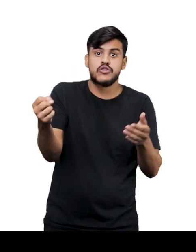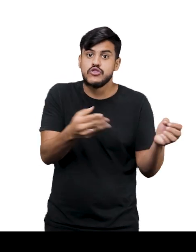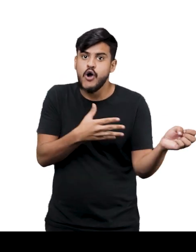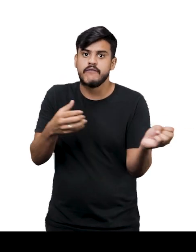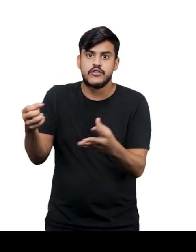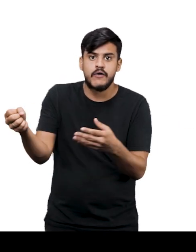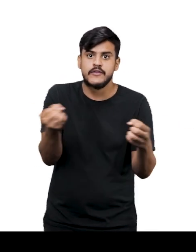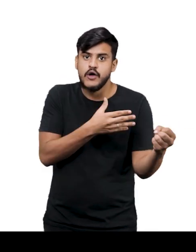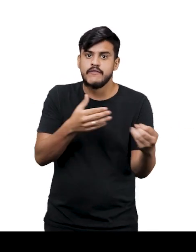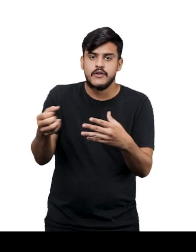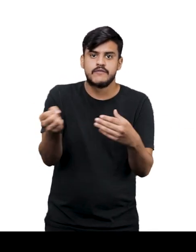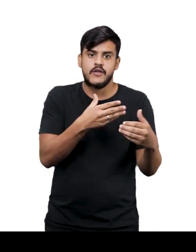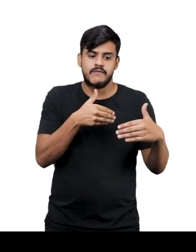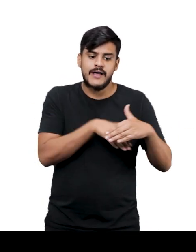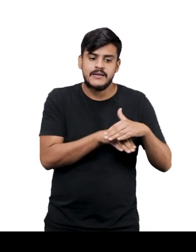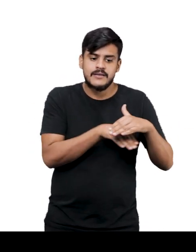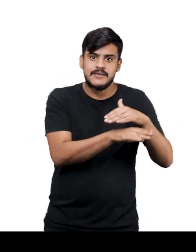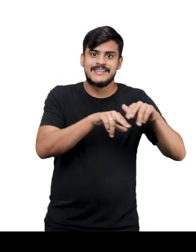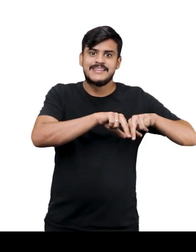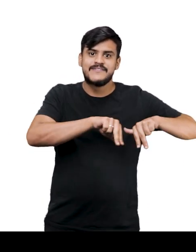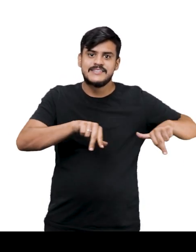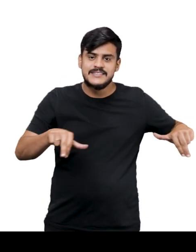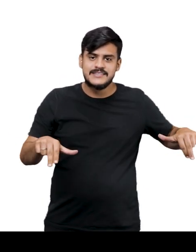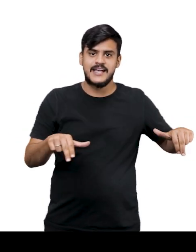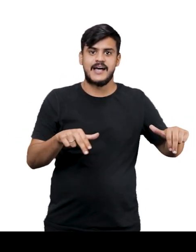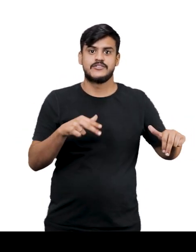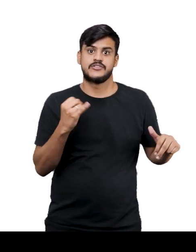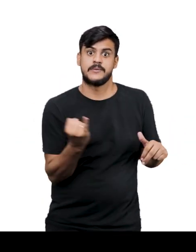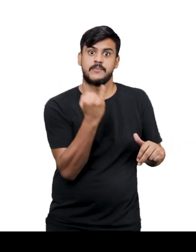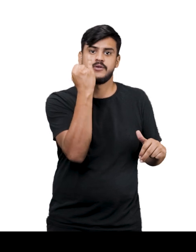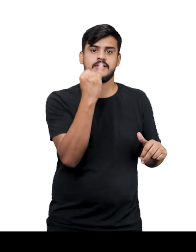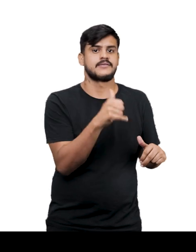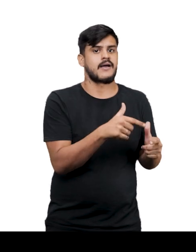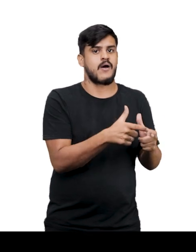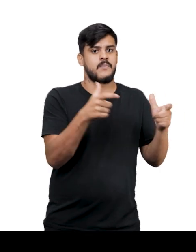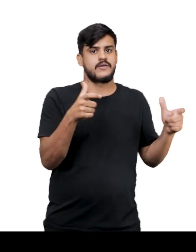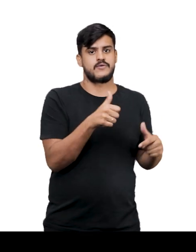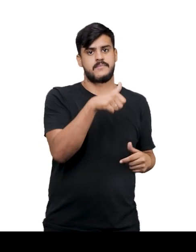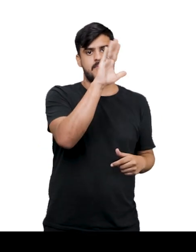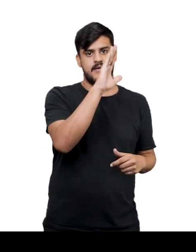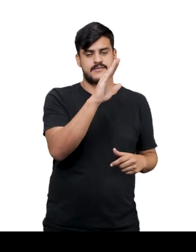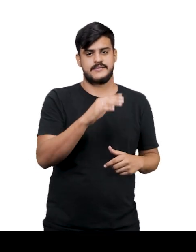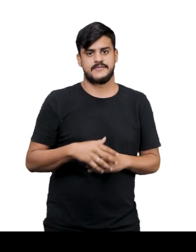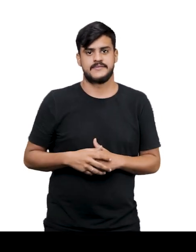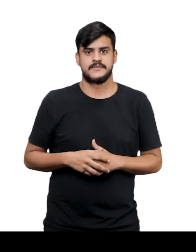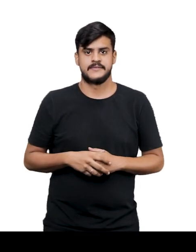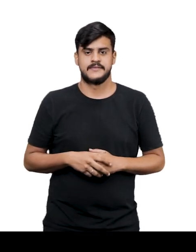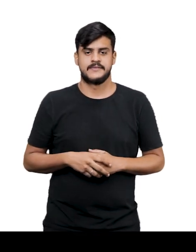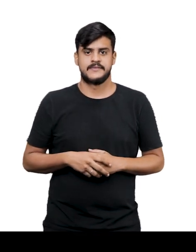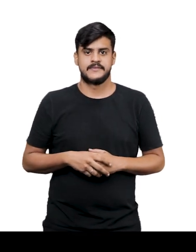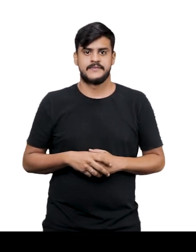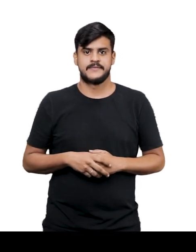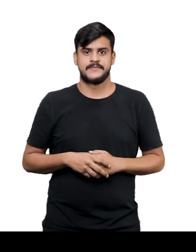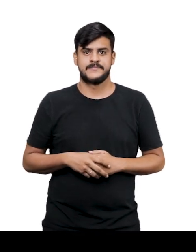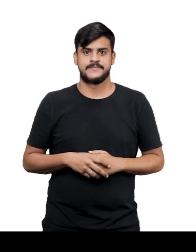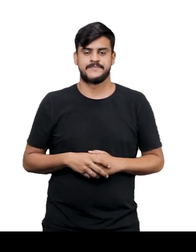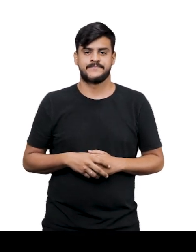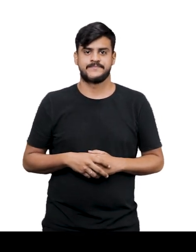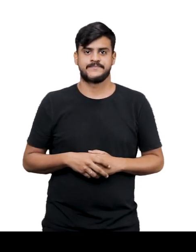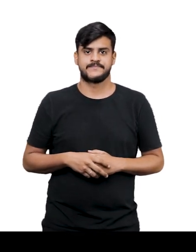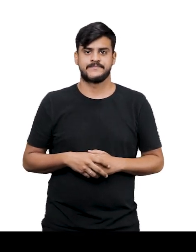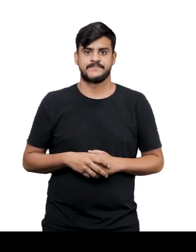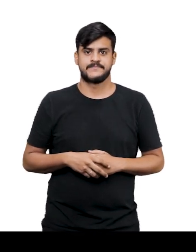novas aquisições, ampliando ainda mais a diversidade e a relevância artística do conjunto reunido pelo museu.